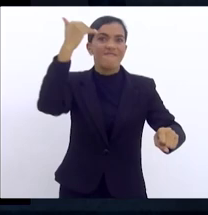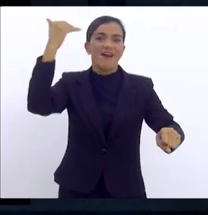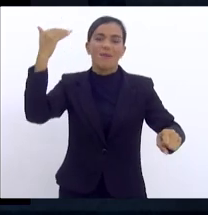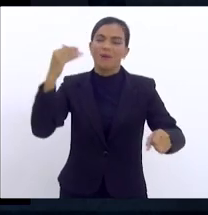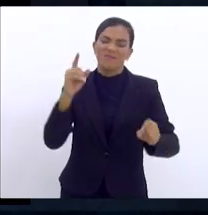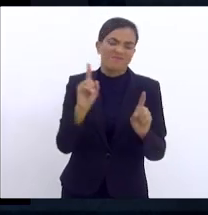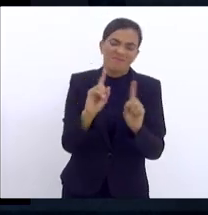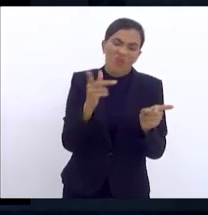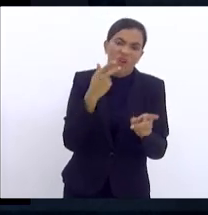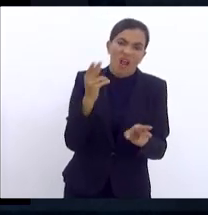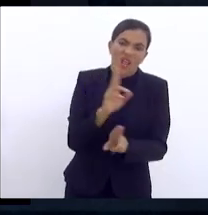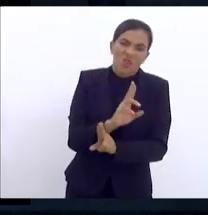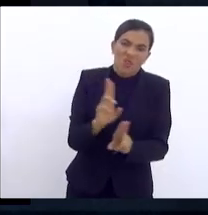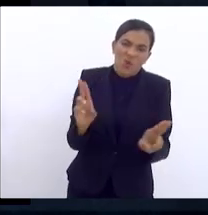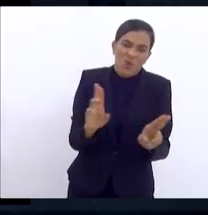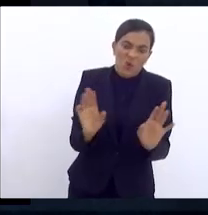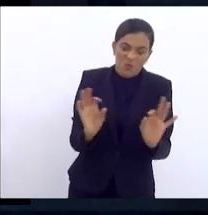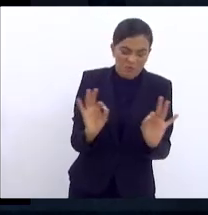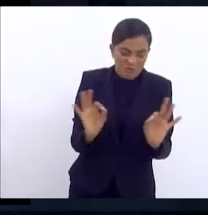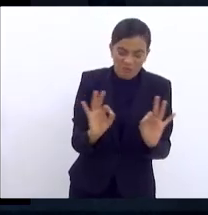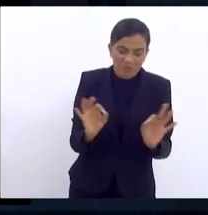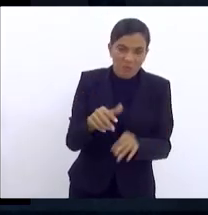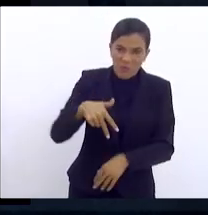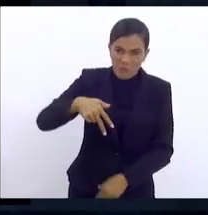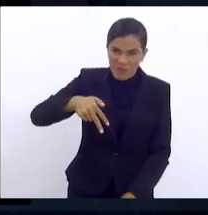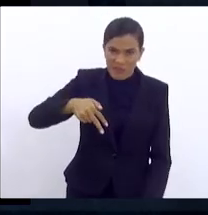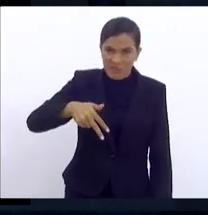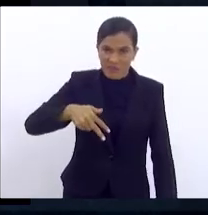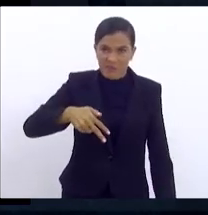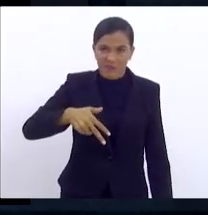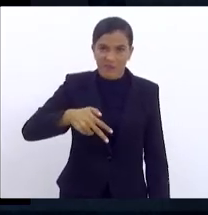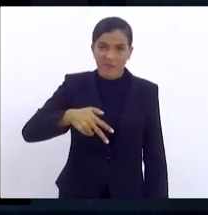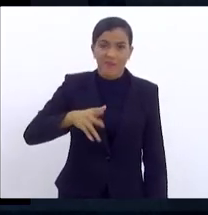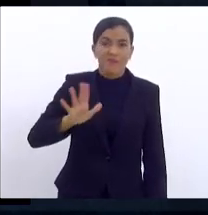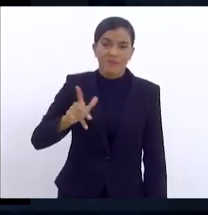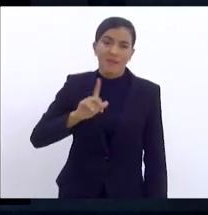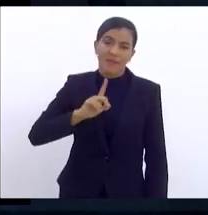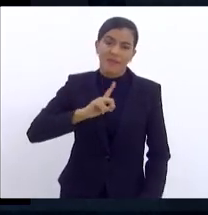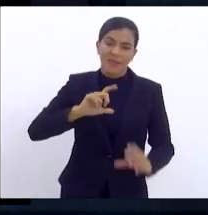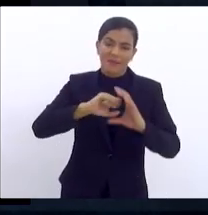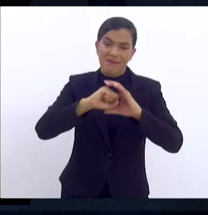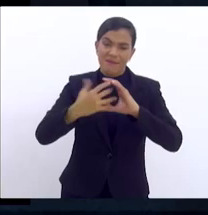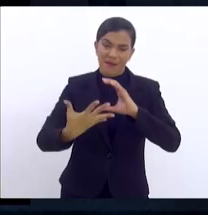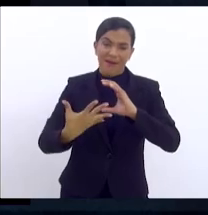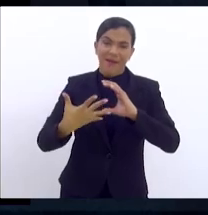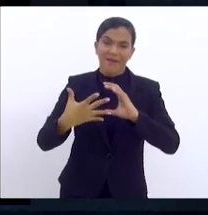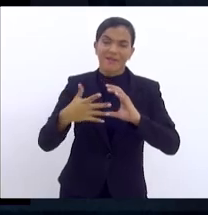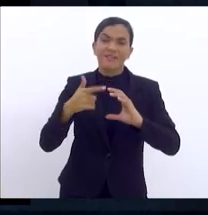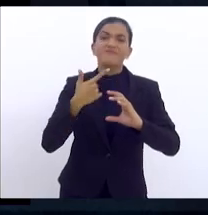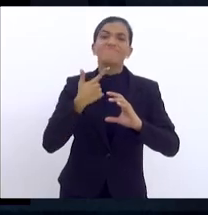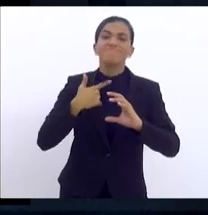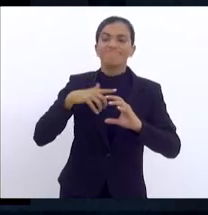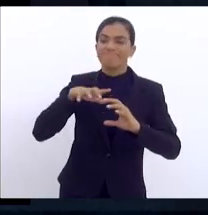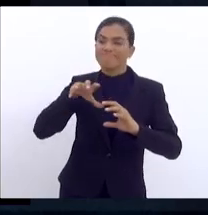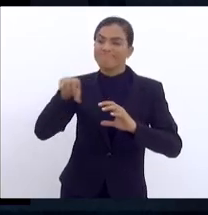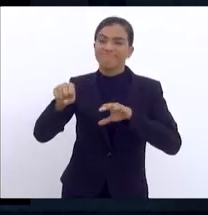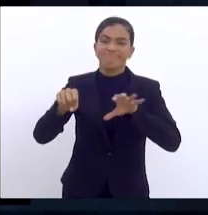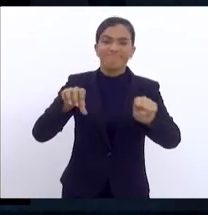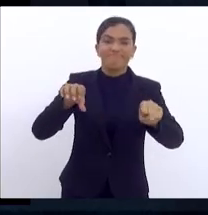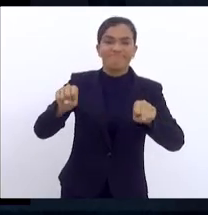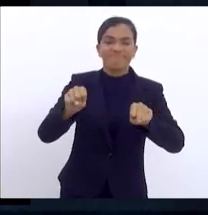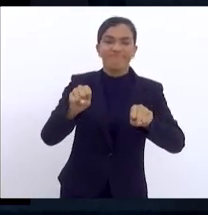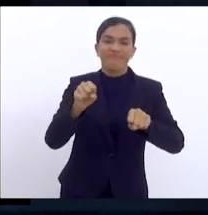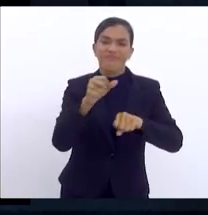né então não vou citar nome aqui do Marginal que já tem uma característica expansionista vídeo complexo de